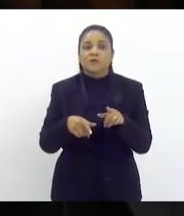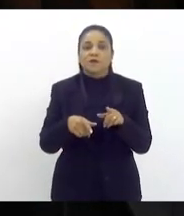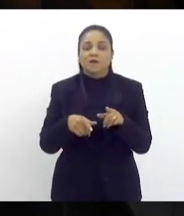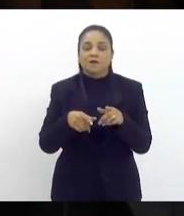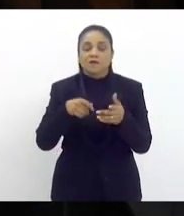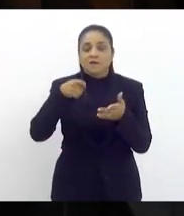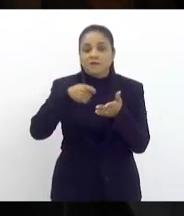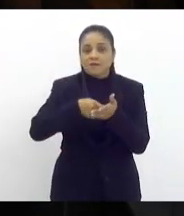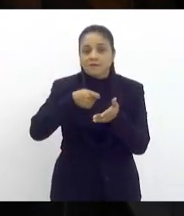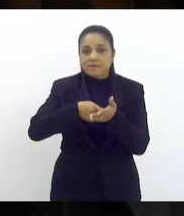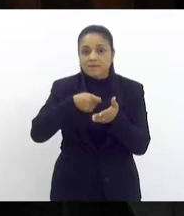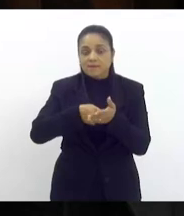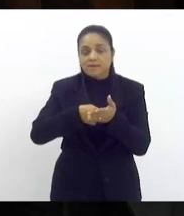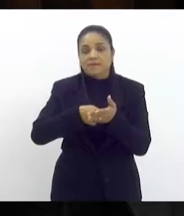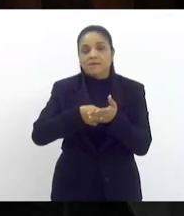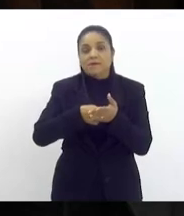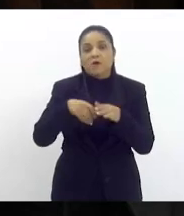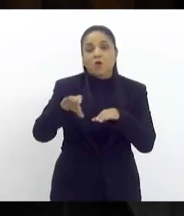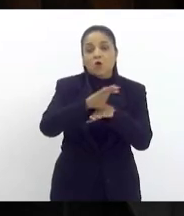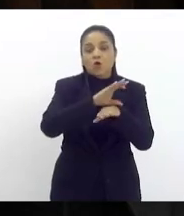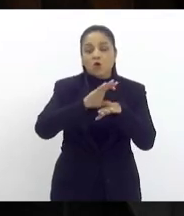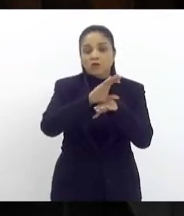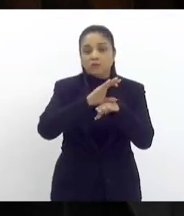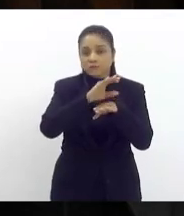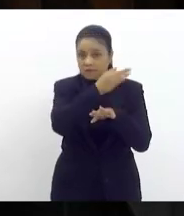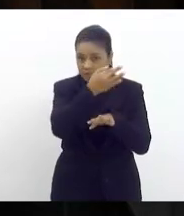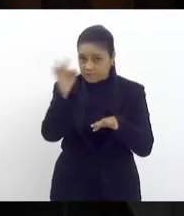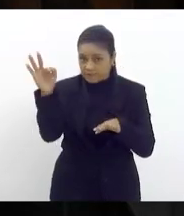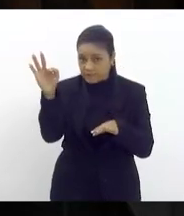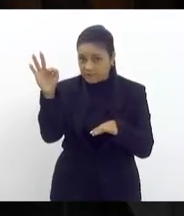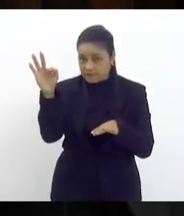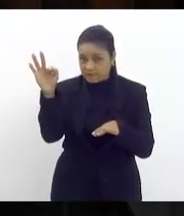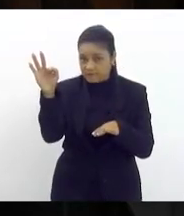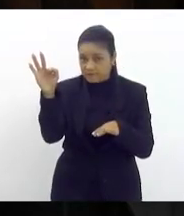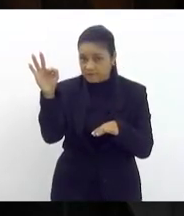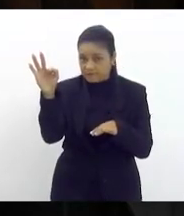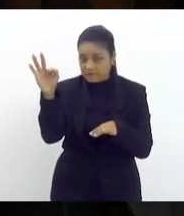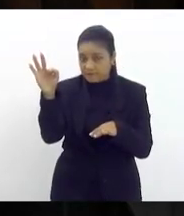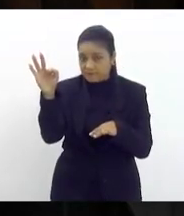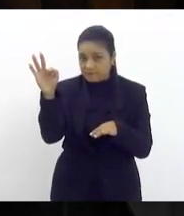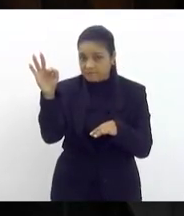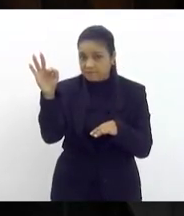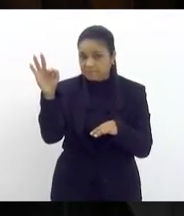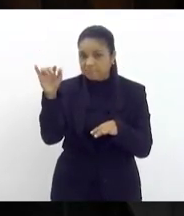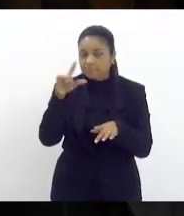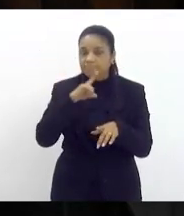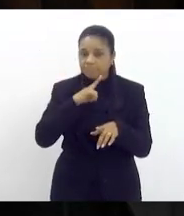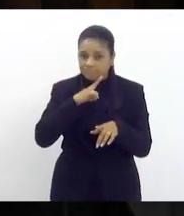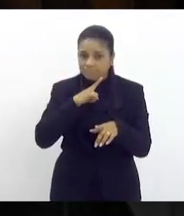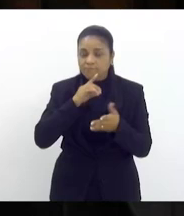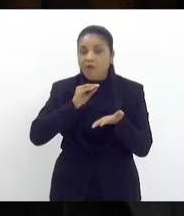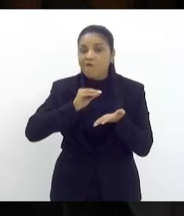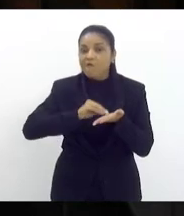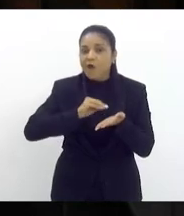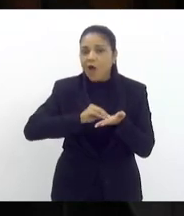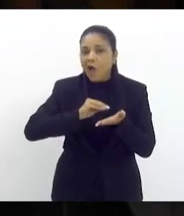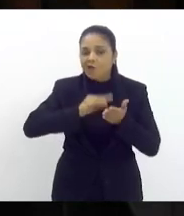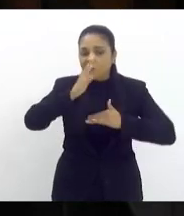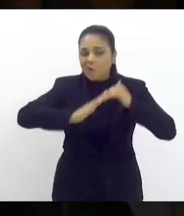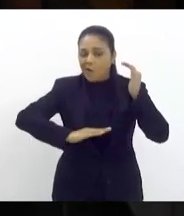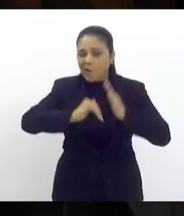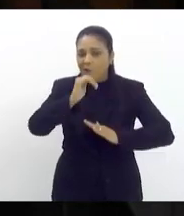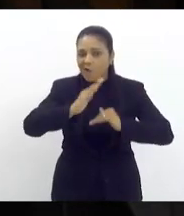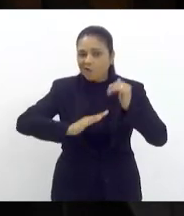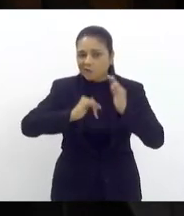determinação da Constituição Federal, vista as nossas carências de quadro. E vou